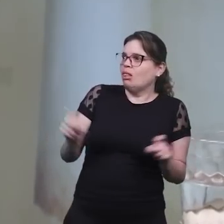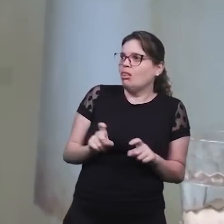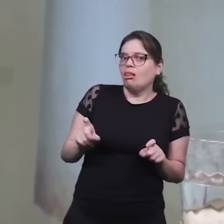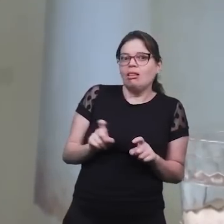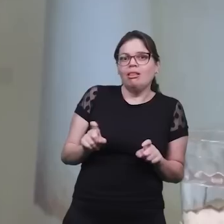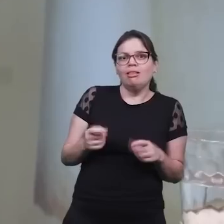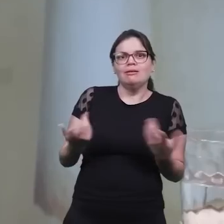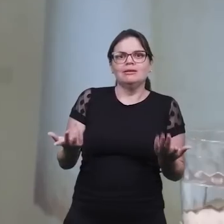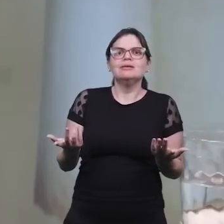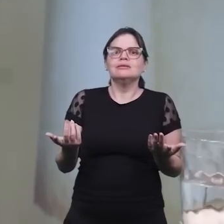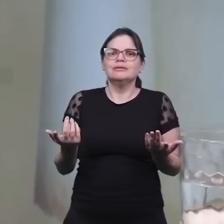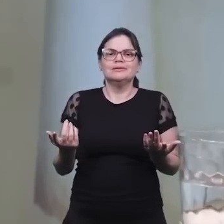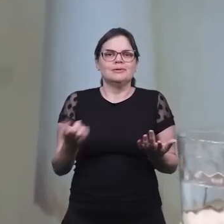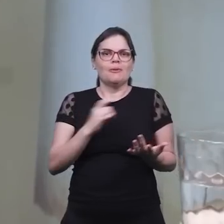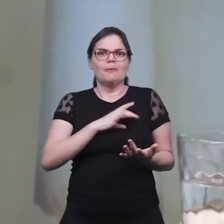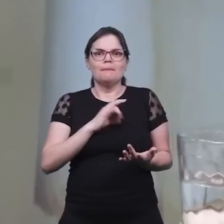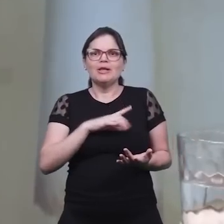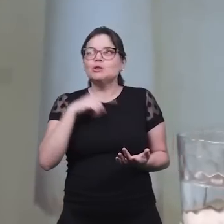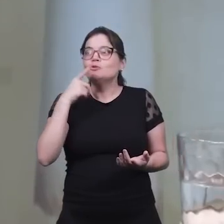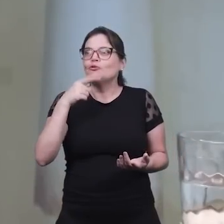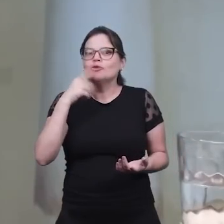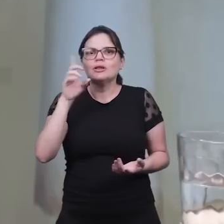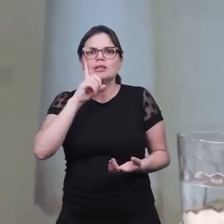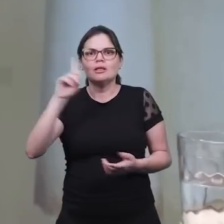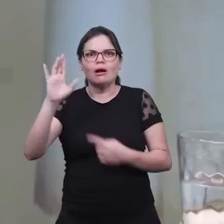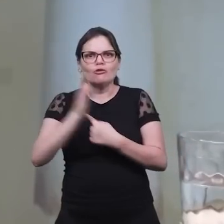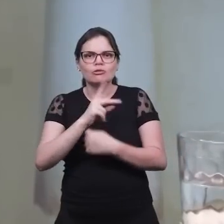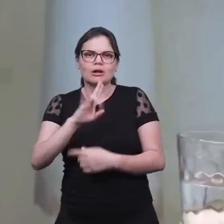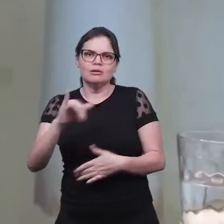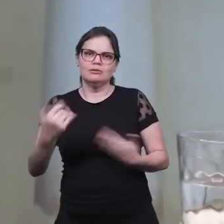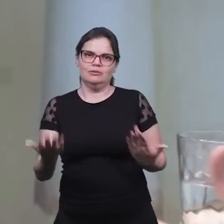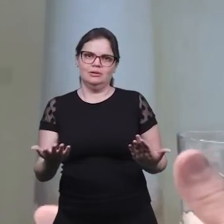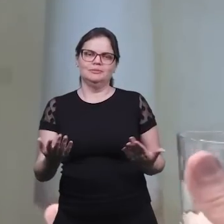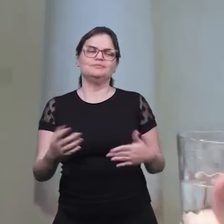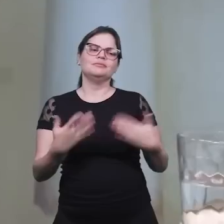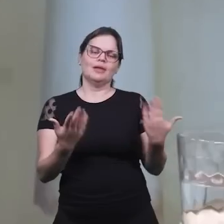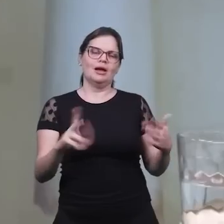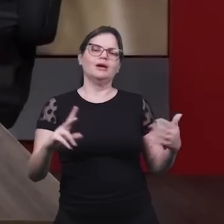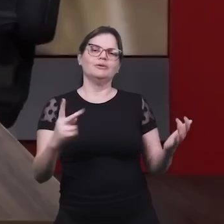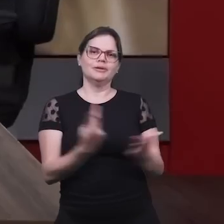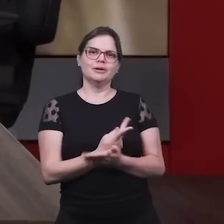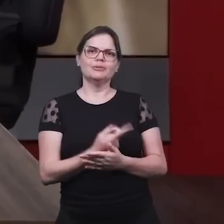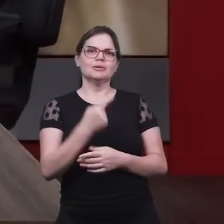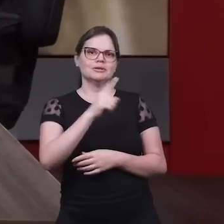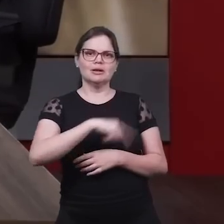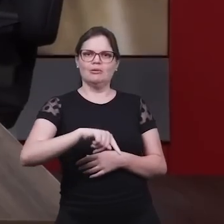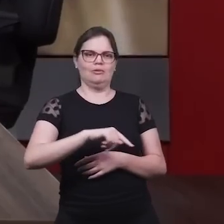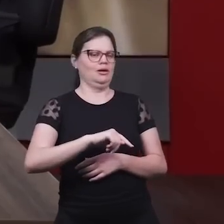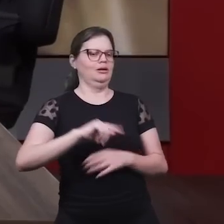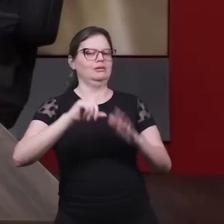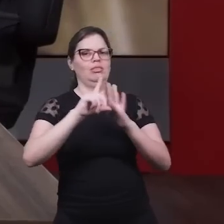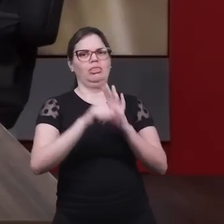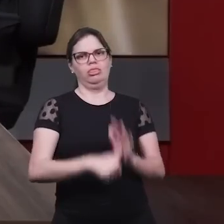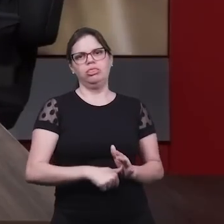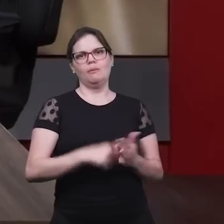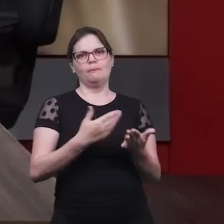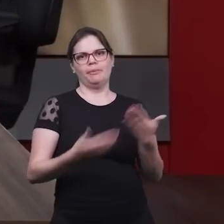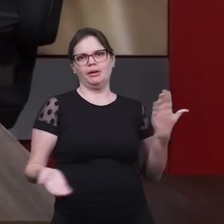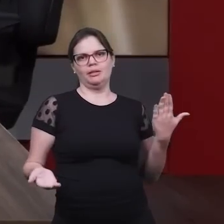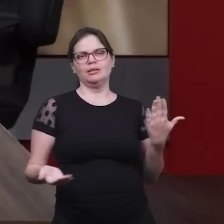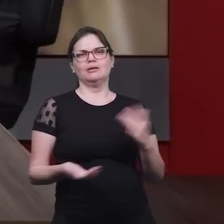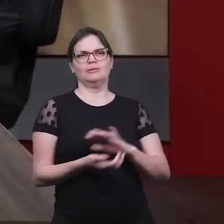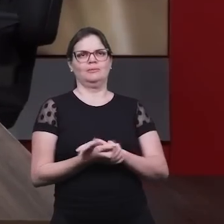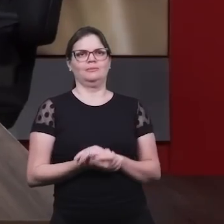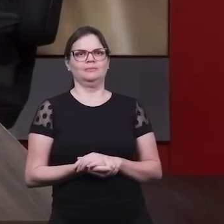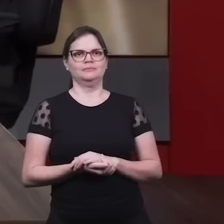aquele gigante, eu sou diante dele, eu sou um gafanhotozinho, não tem força para vencer. Menos Josué e Caleb, né? Josué e Caleb tá bem. E o